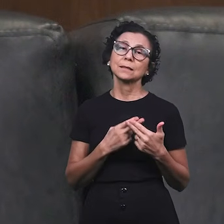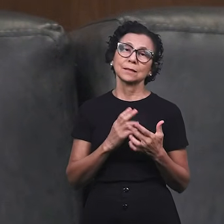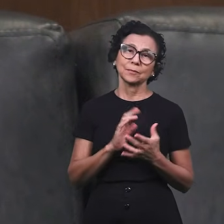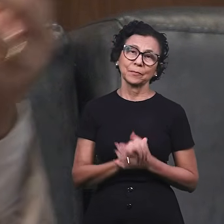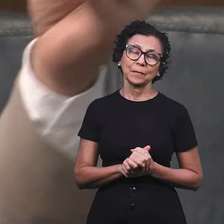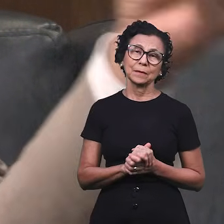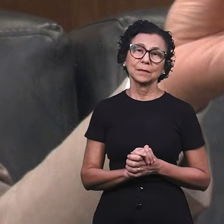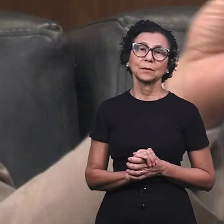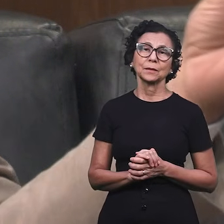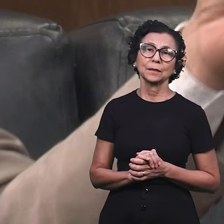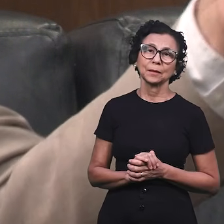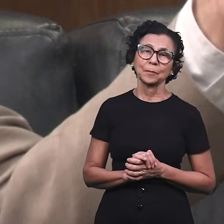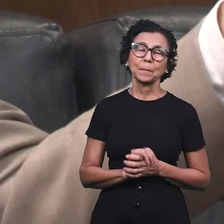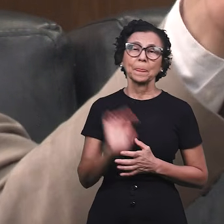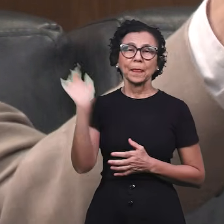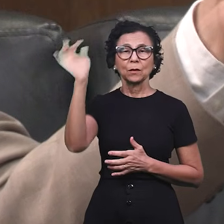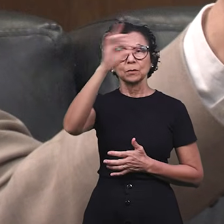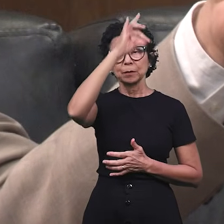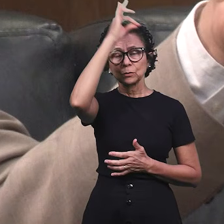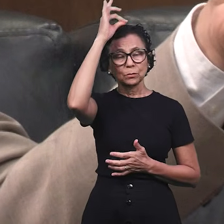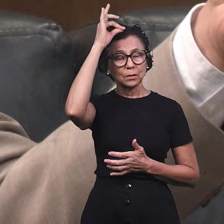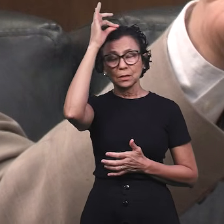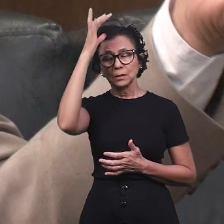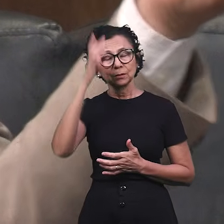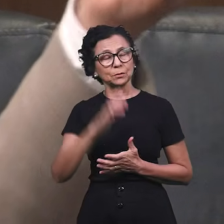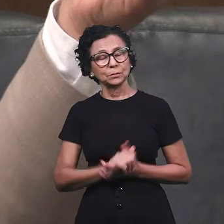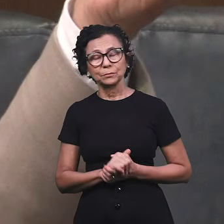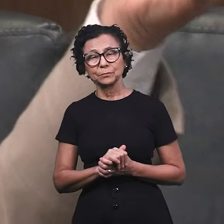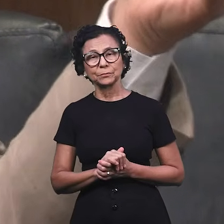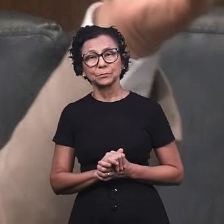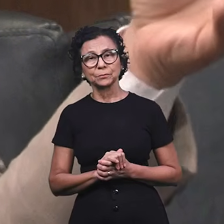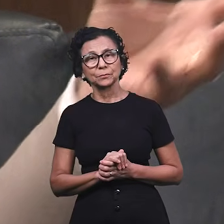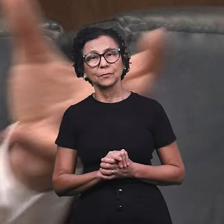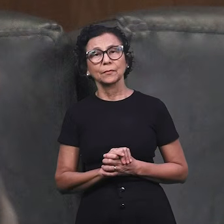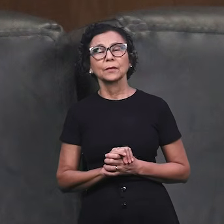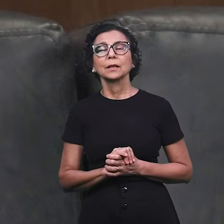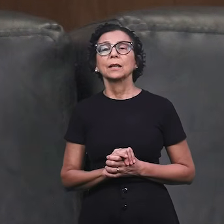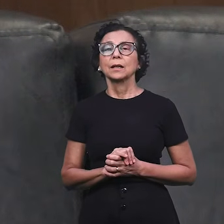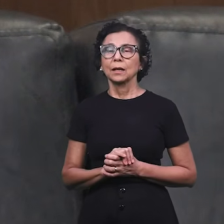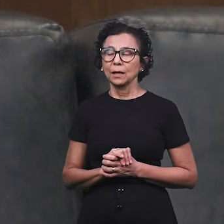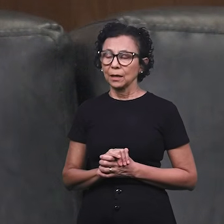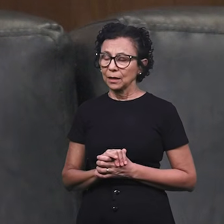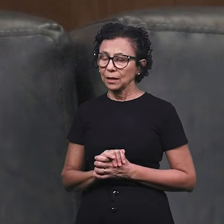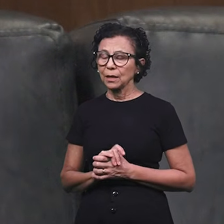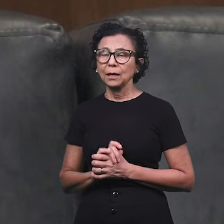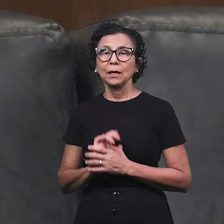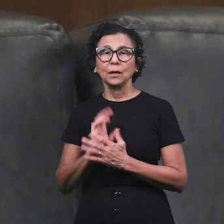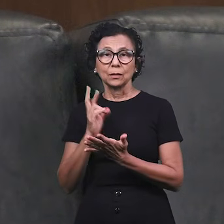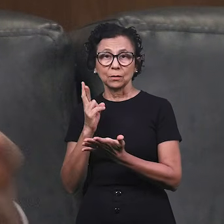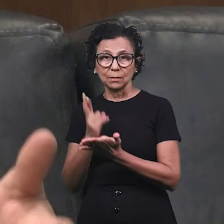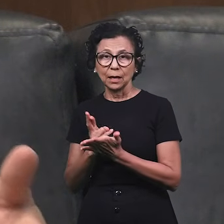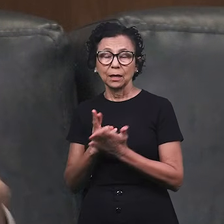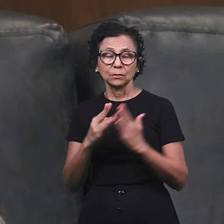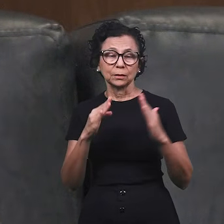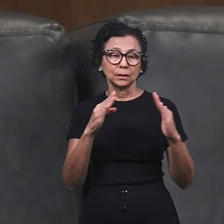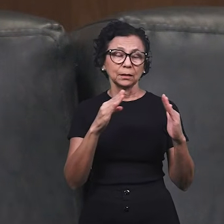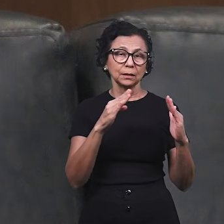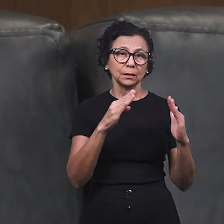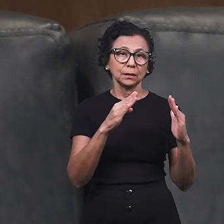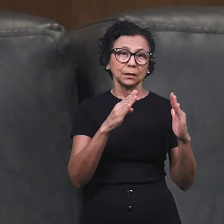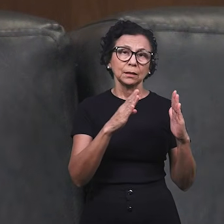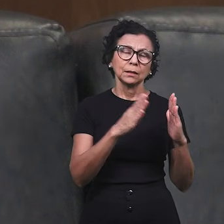paciência, que é o quê? É o fruto do Espírito Santo também, a paciência. Esse mesmo fruto está dentro das nossas casas. Bom. Os